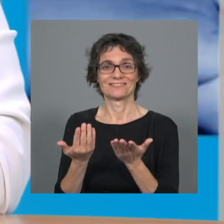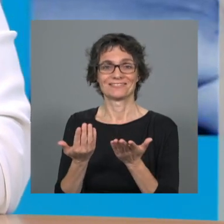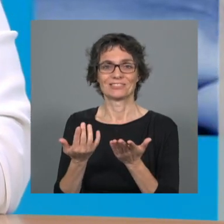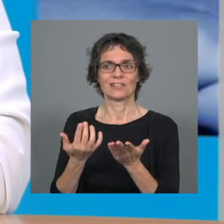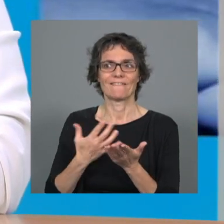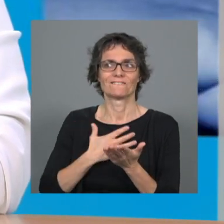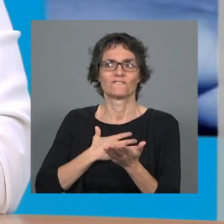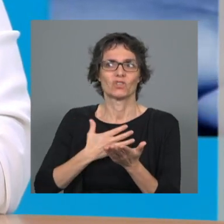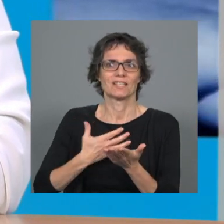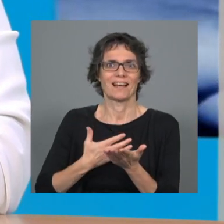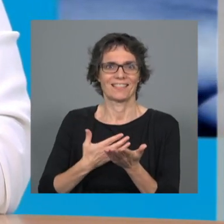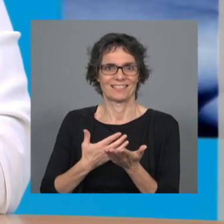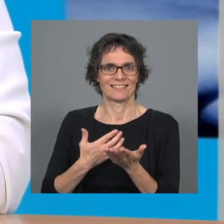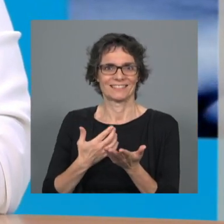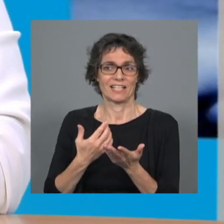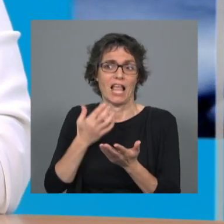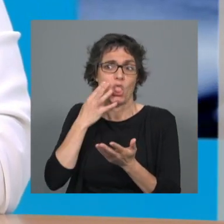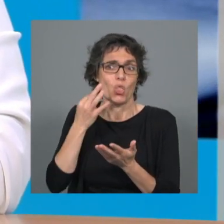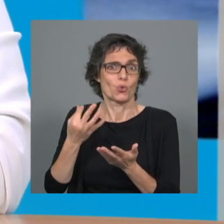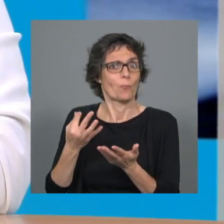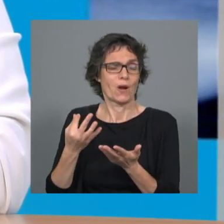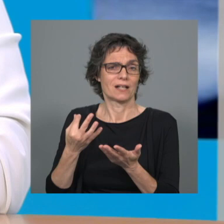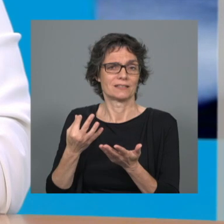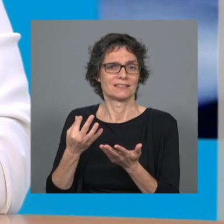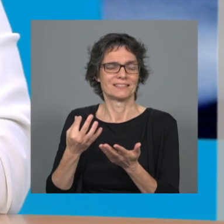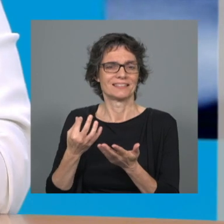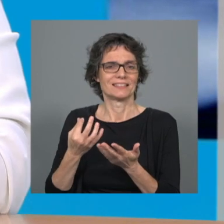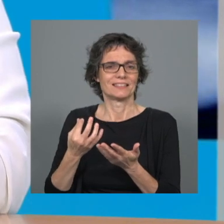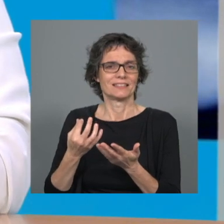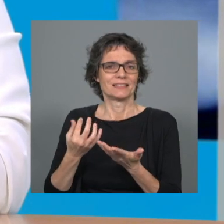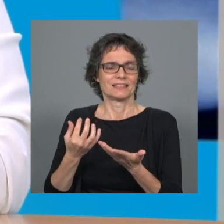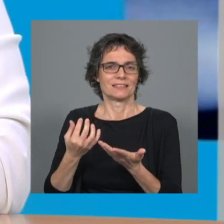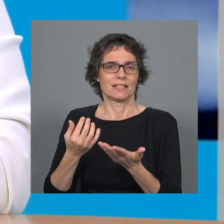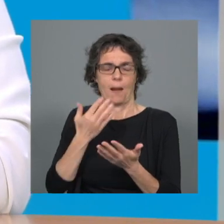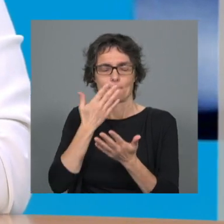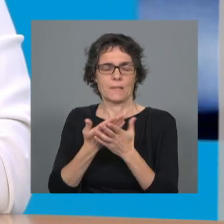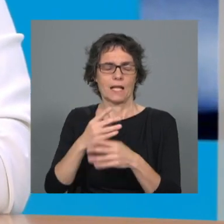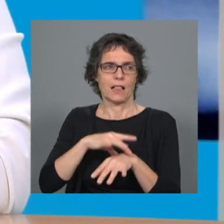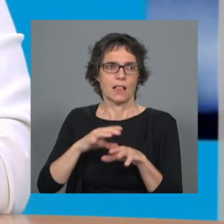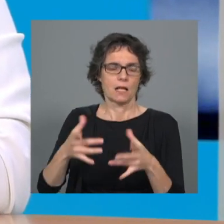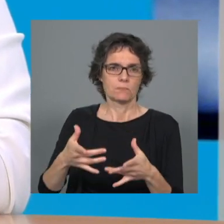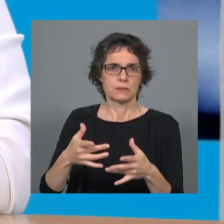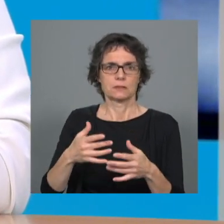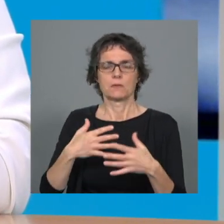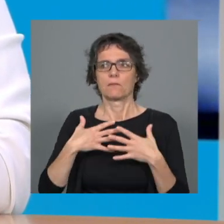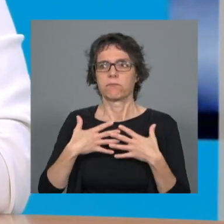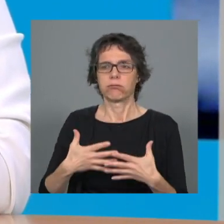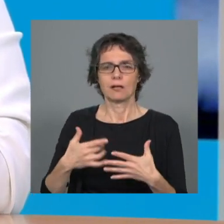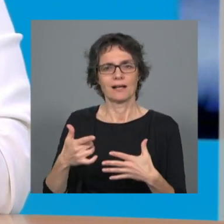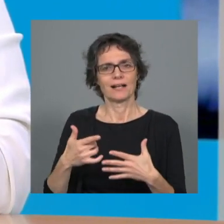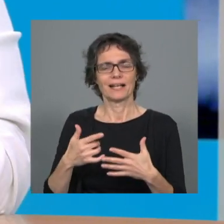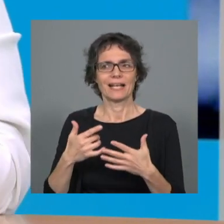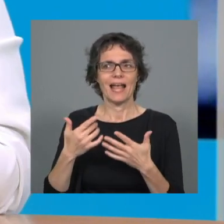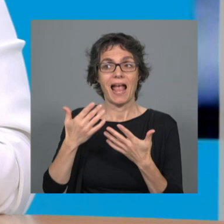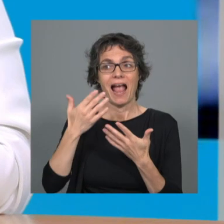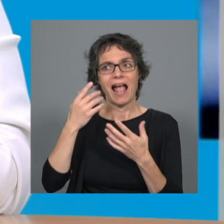generalidade de todos nós, fatigados de toda esta pressão pandémica e que podem tender